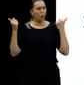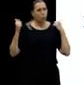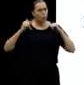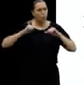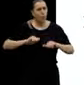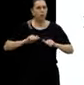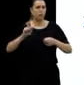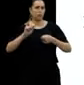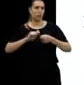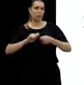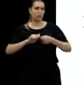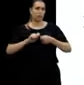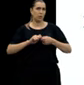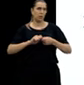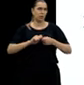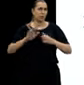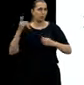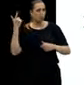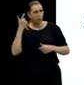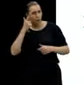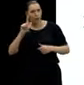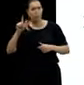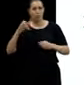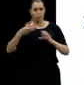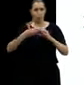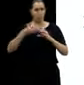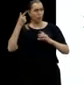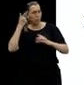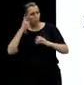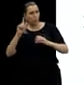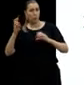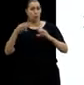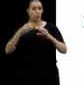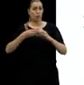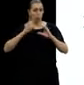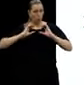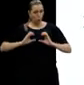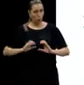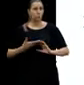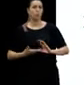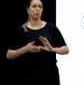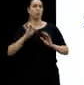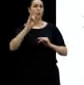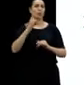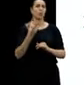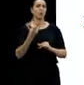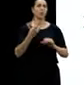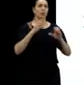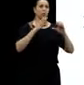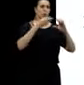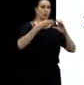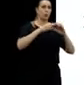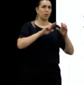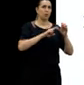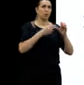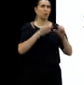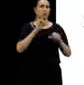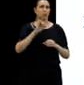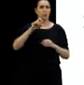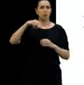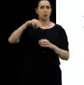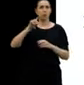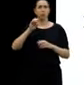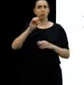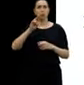capazes de realizar a renovação celular. E, por fim, nós vamos ter as células-tronco